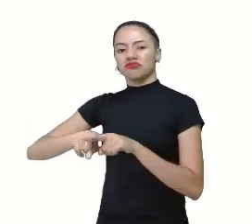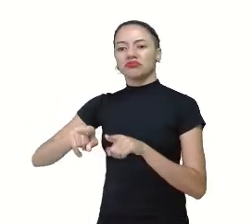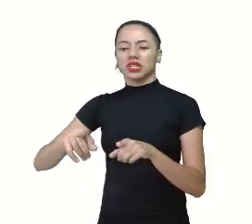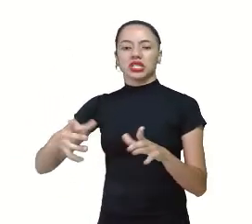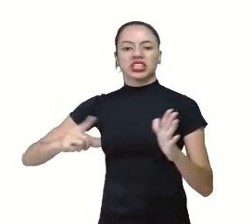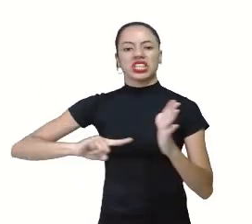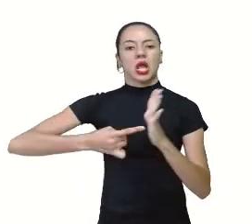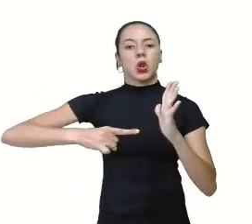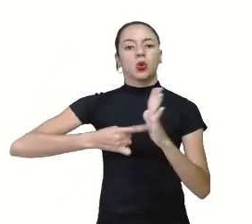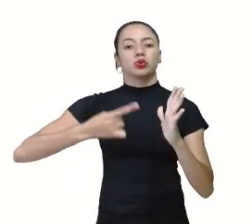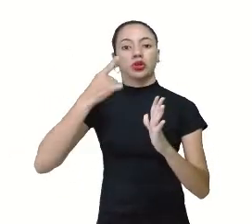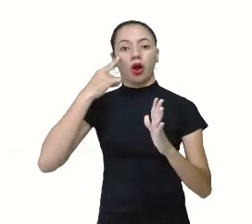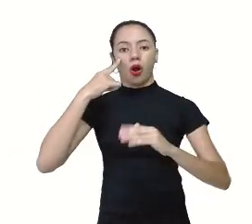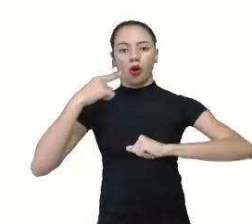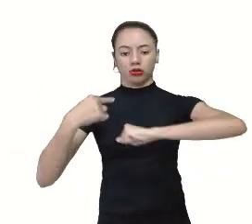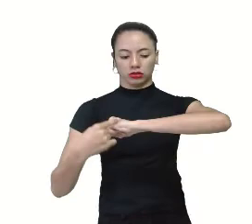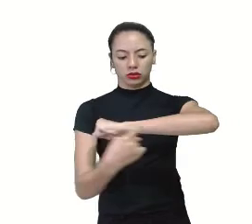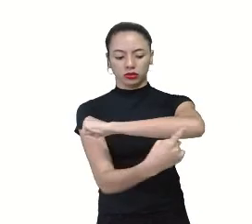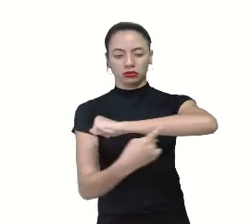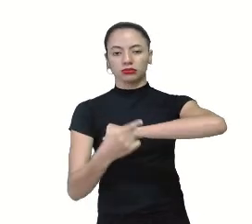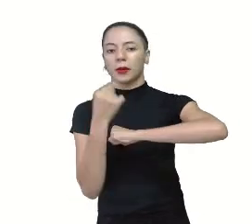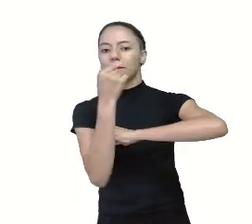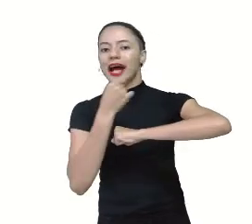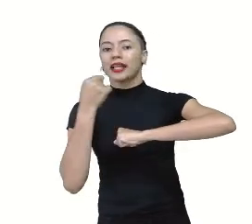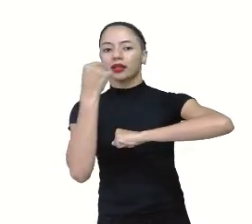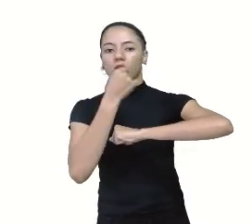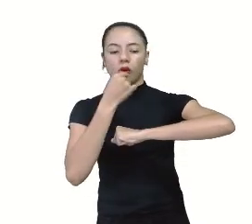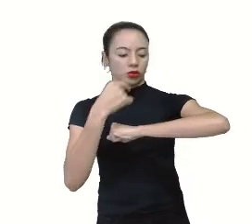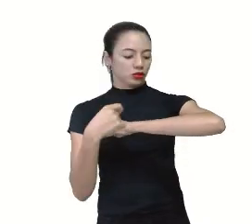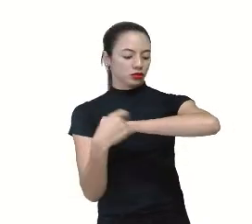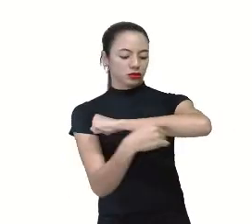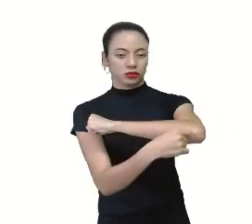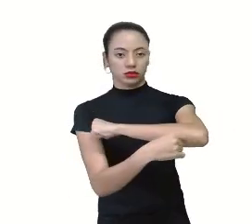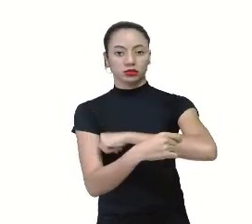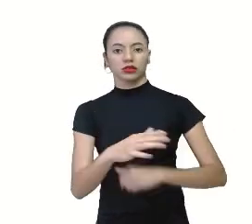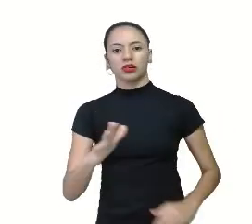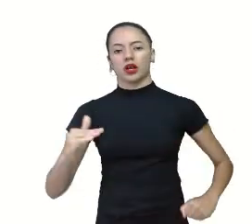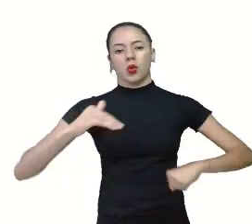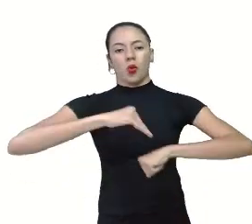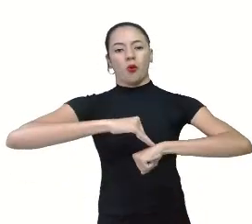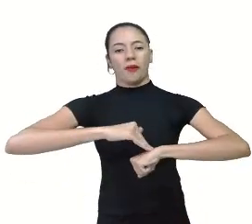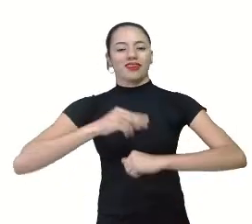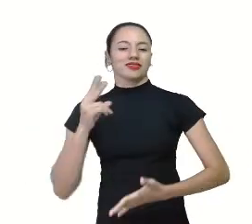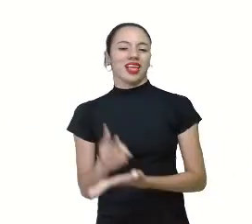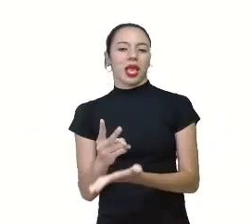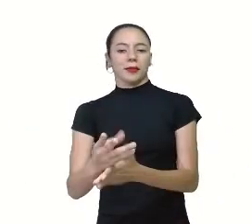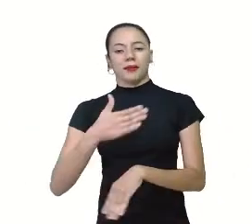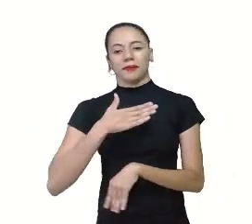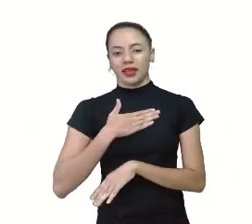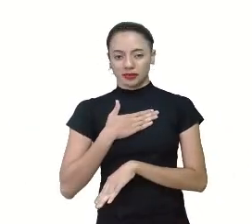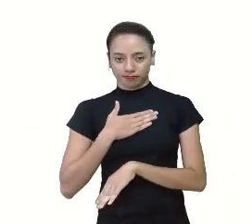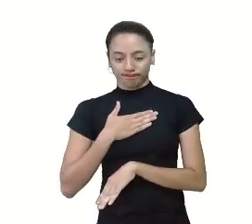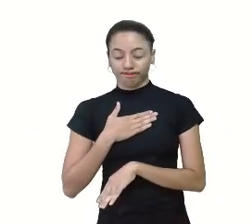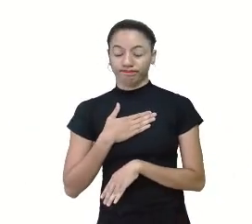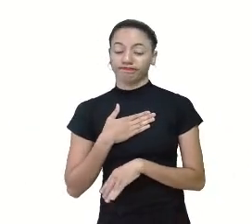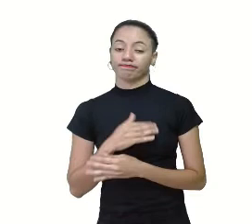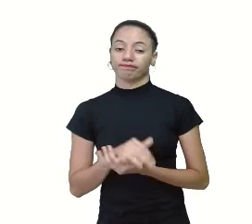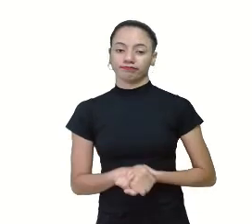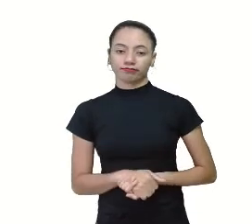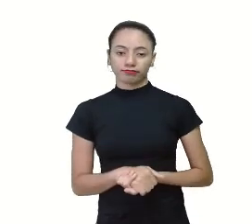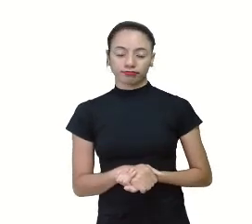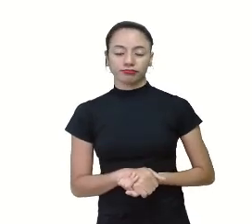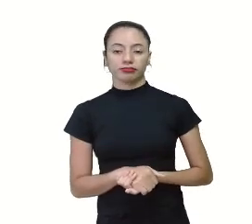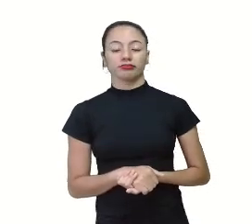da garota, né? De batom, né? O batom dela. Batom, né? Isso. A culpa era sempre minha. Então, minha gente,